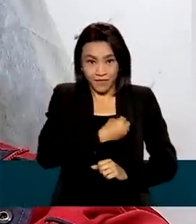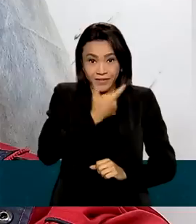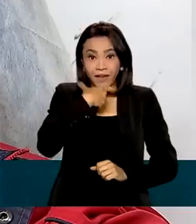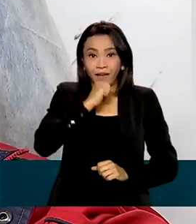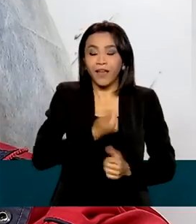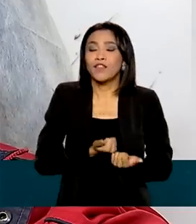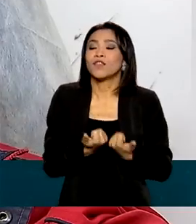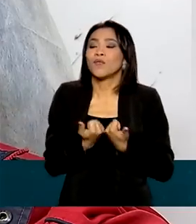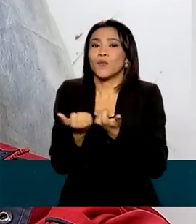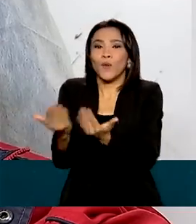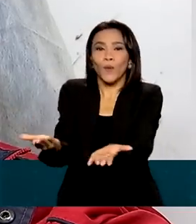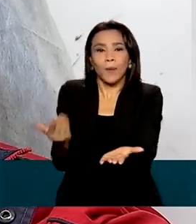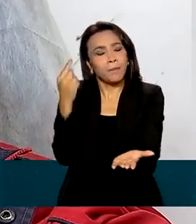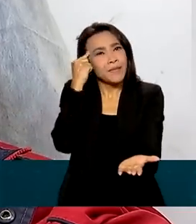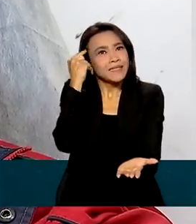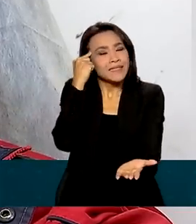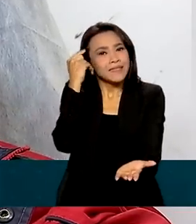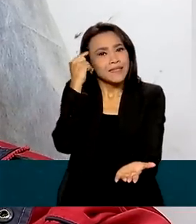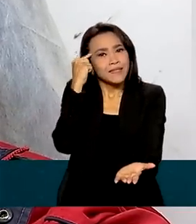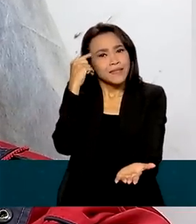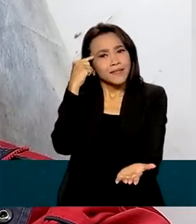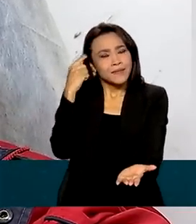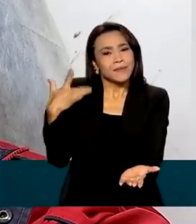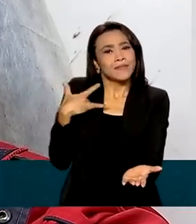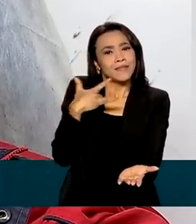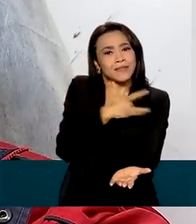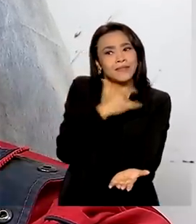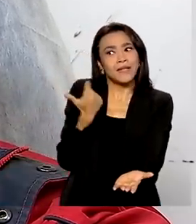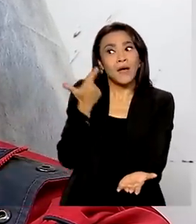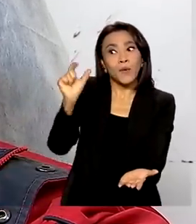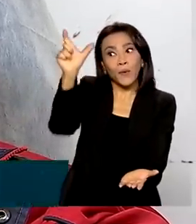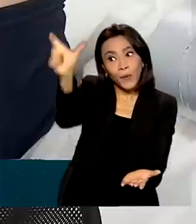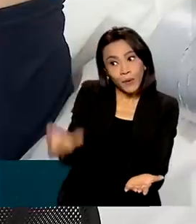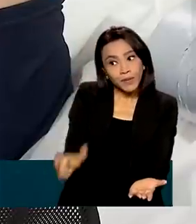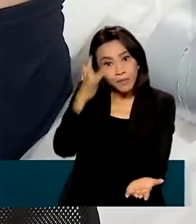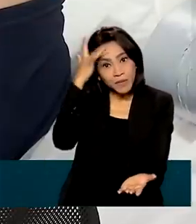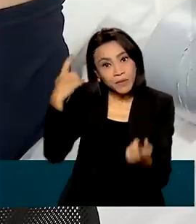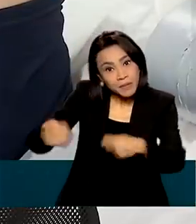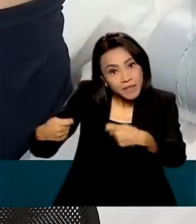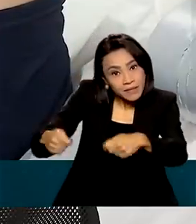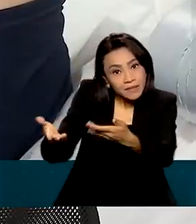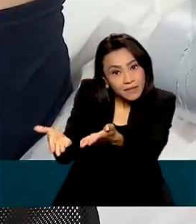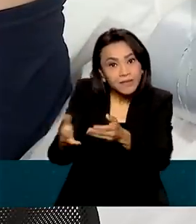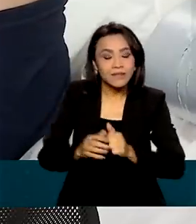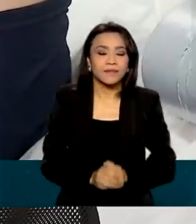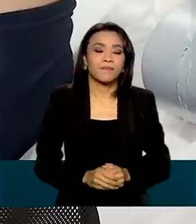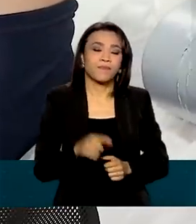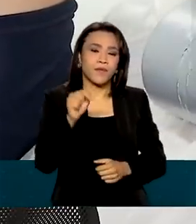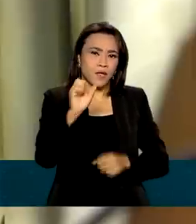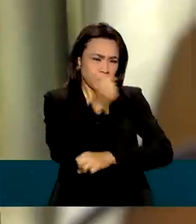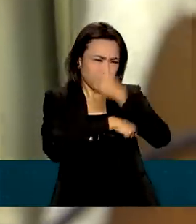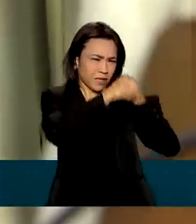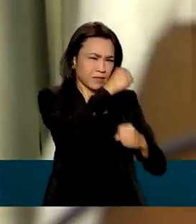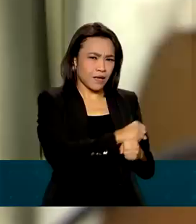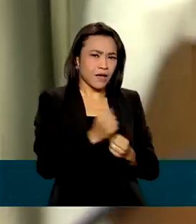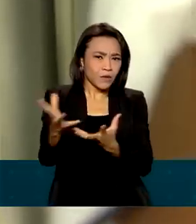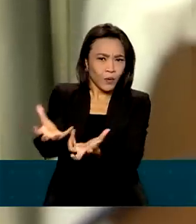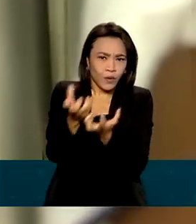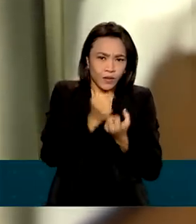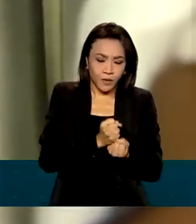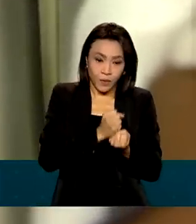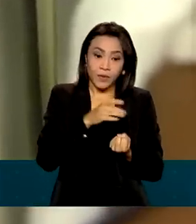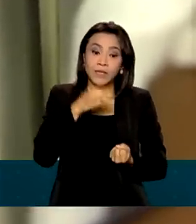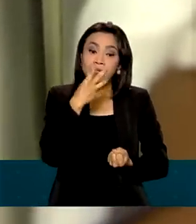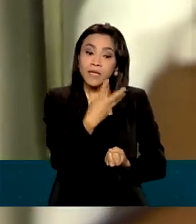né? Pensando sempre no benefício daquela pessoa que está precisando. No ano passado, o país coletou 3 milhões